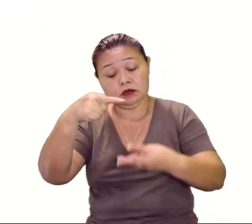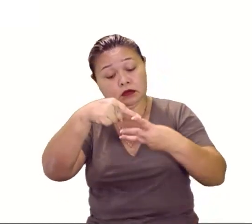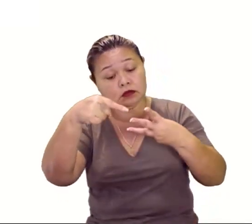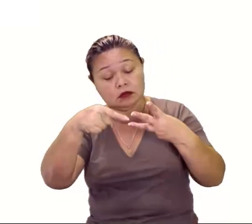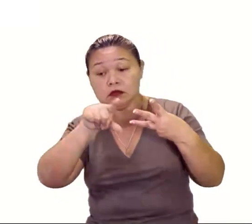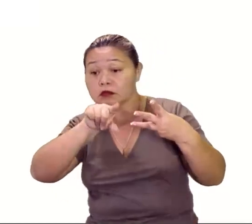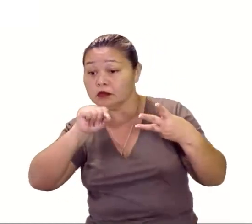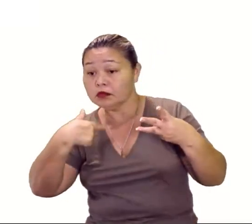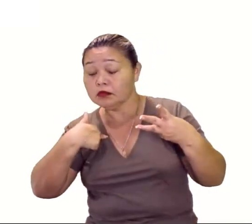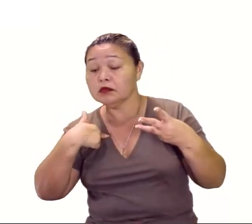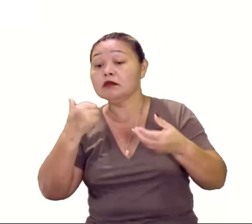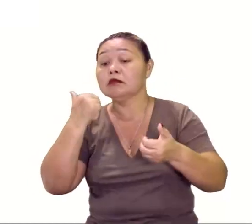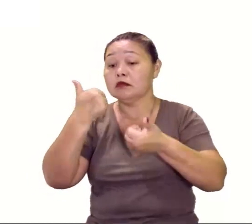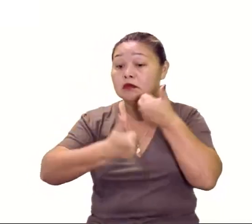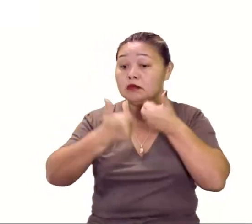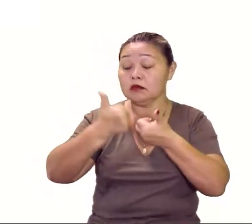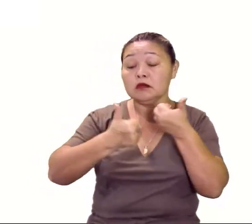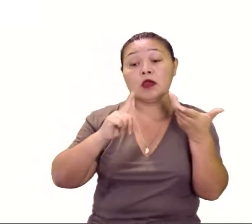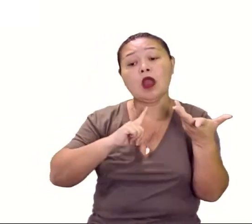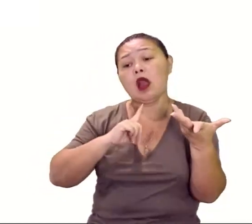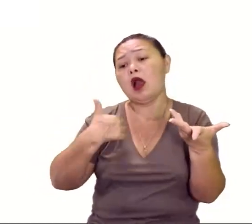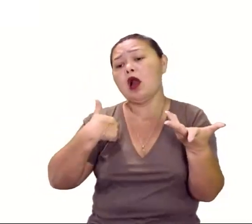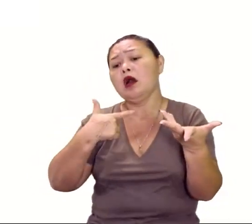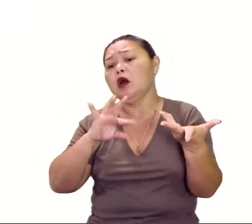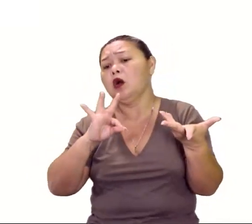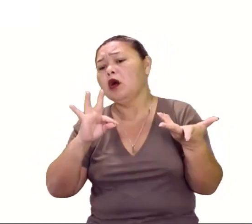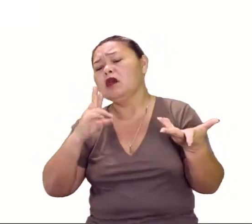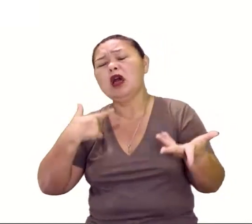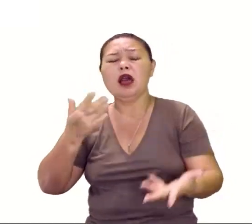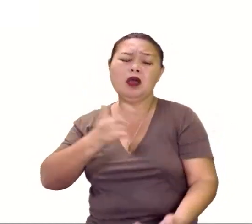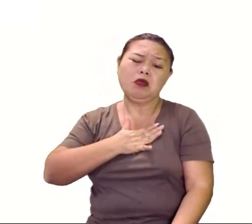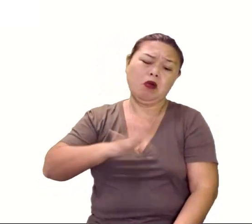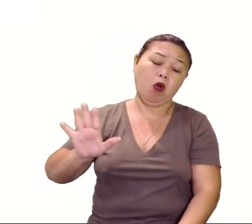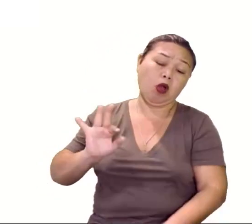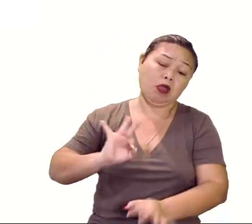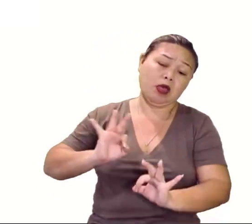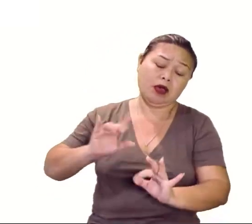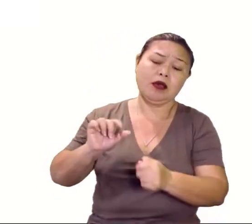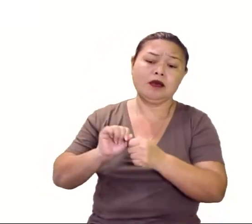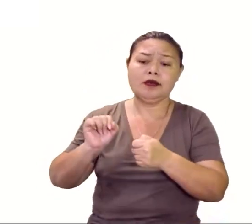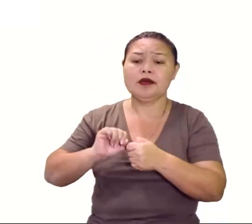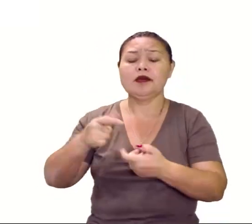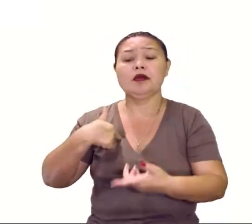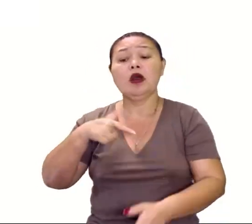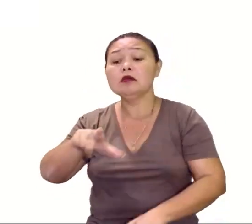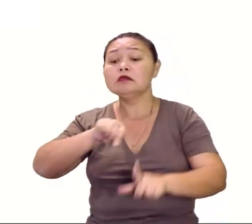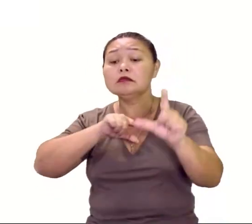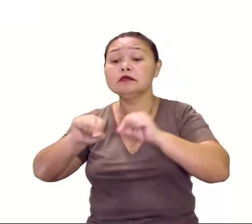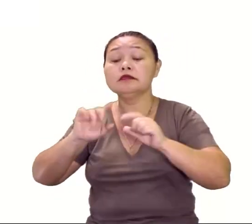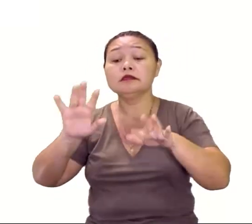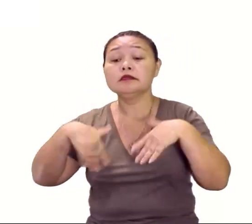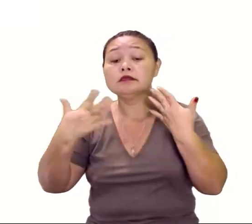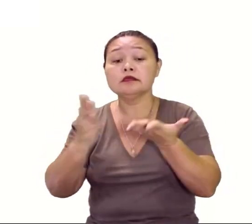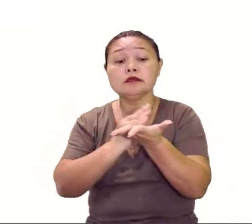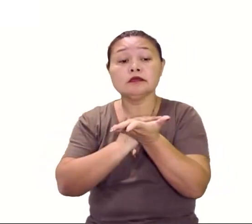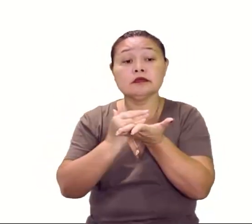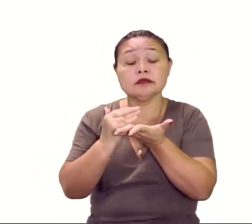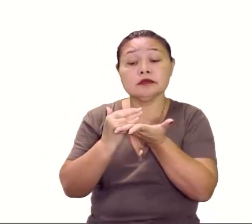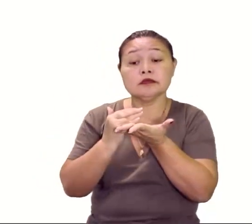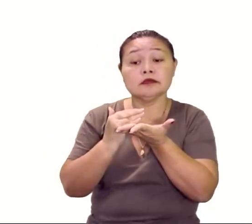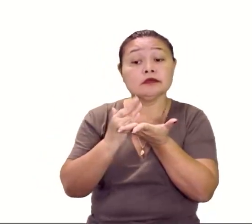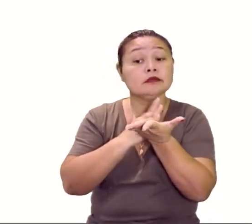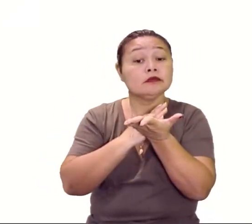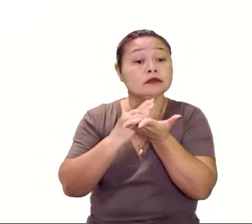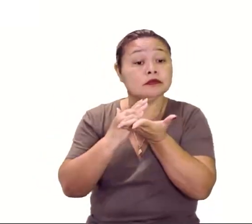esportes. Então todo mundo respondeu alguma coisa. Não teve aquele que disse, não gosto de nada. Ele respondeu por algum, né? Vamos começar por onde?